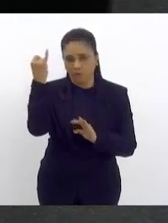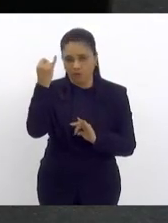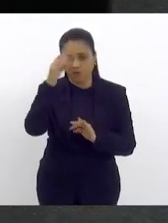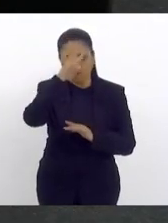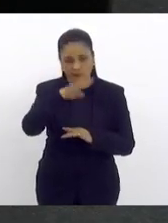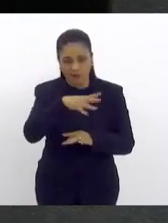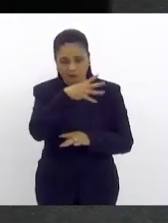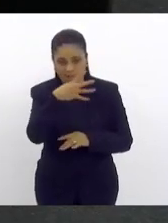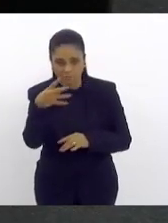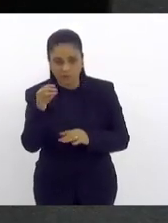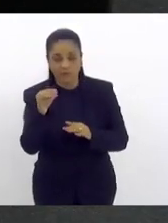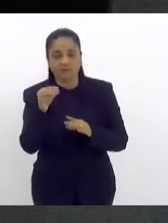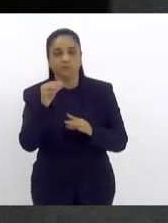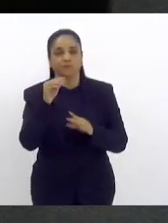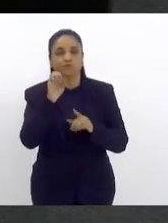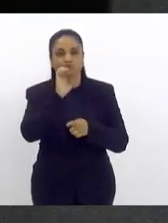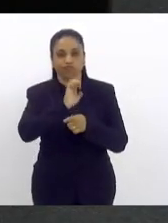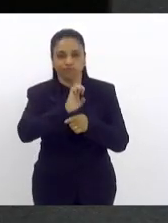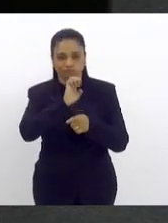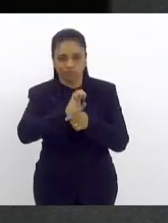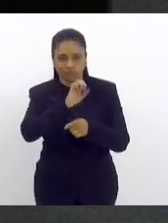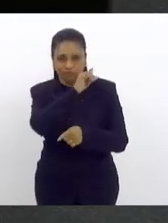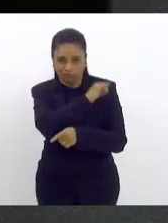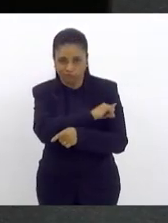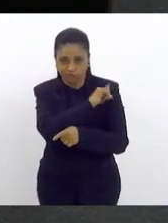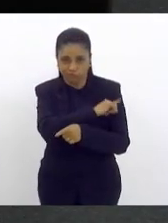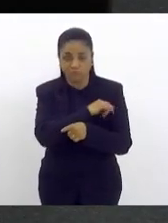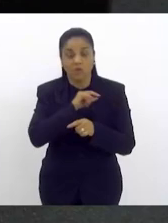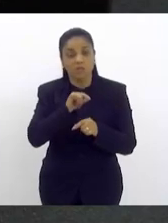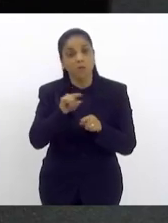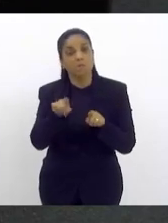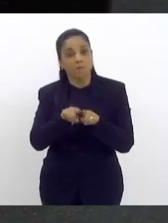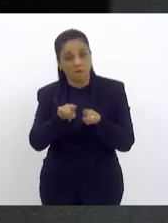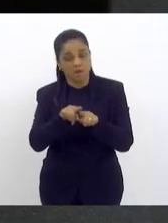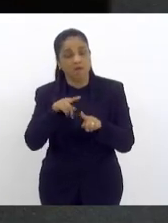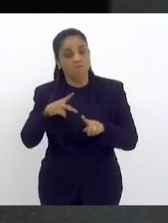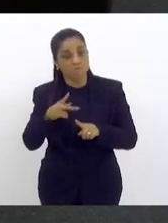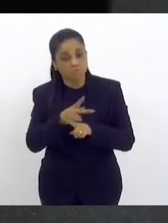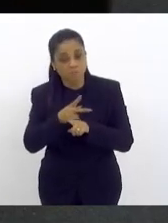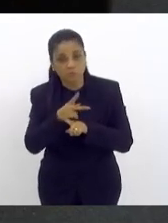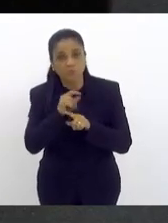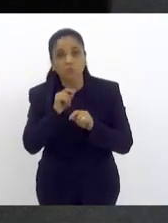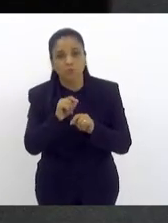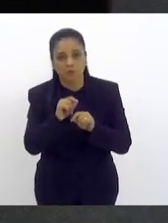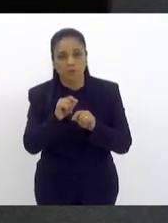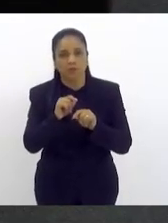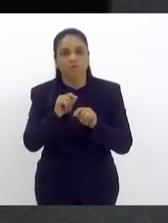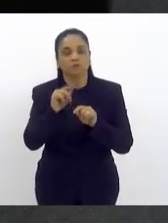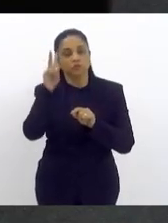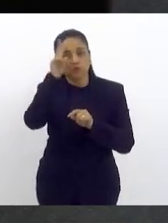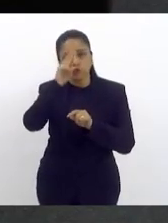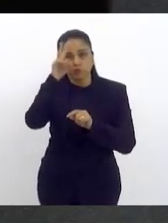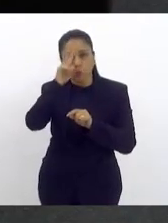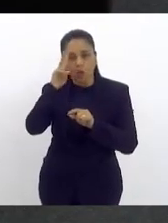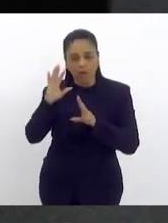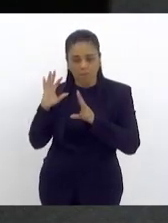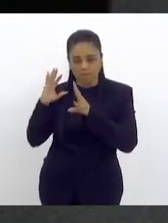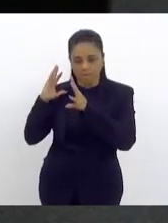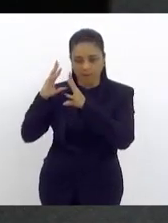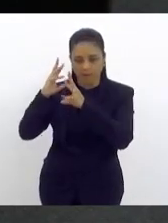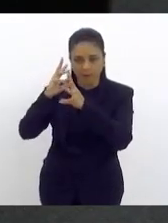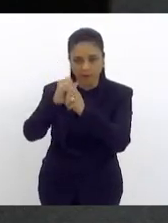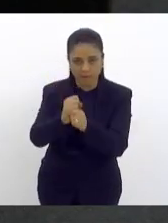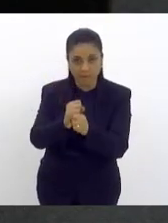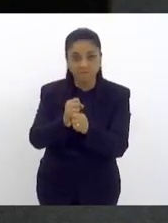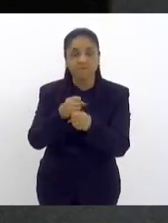calendário do Estado do Rio de Janeiro não é e que busca também fazer a reparação histórica mas que na